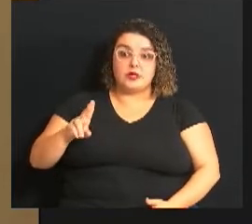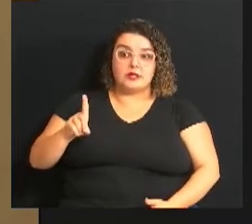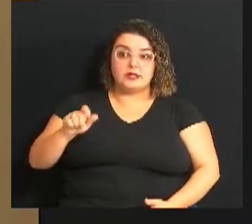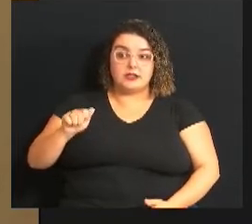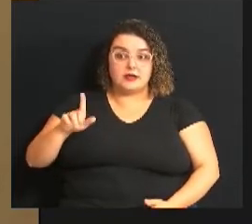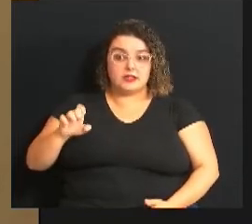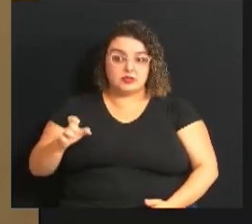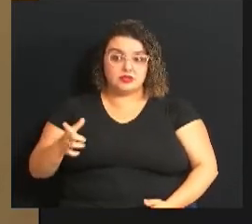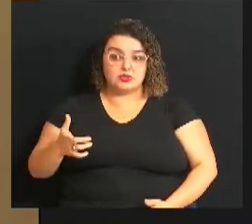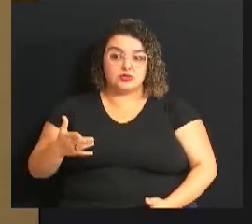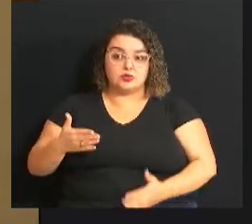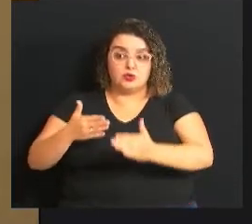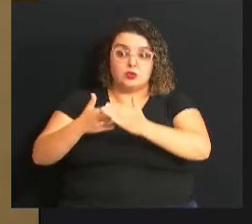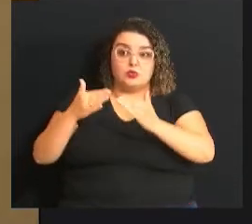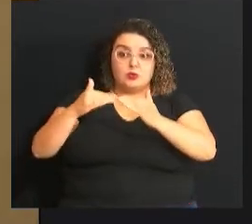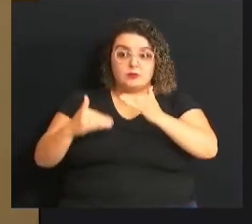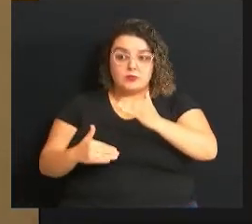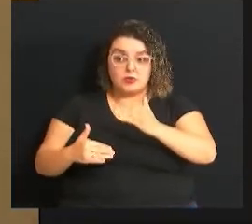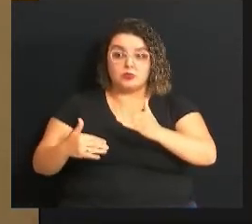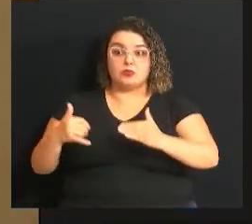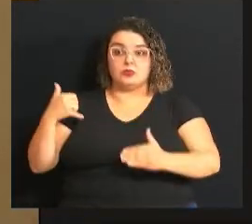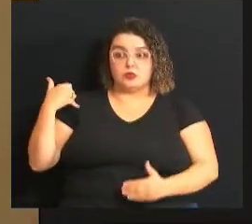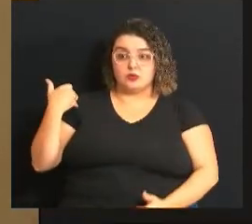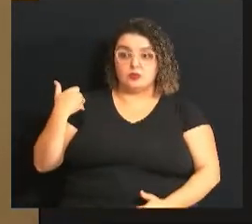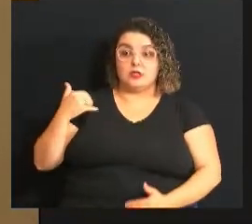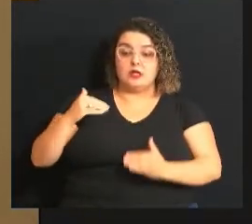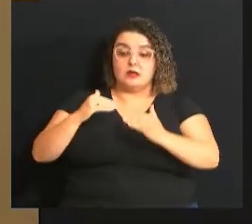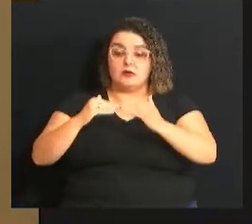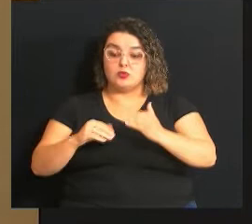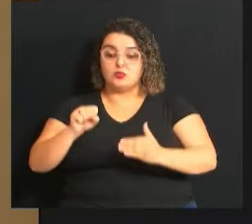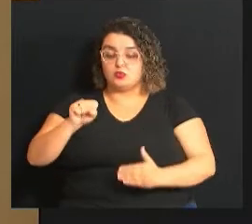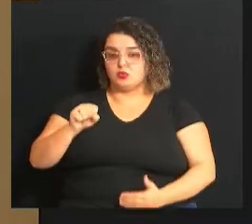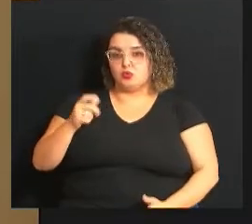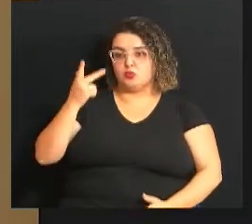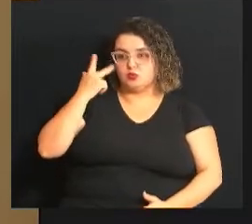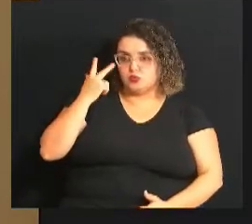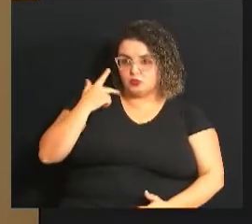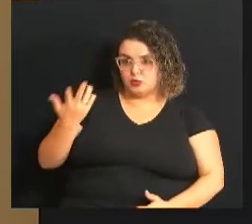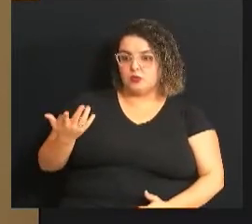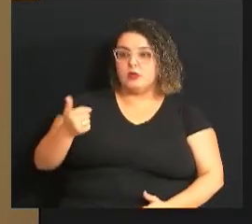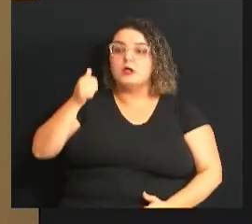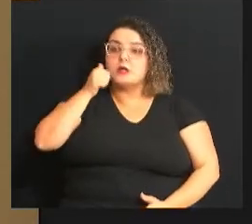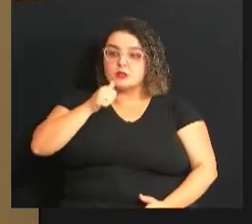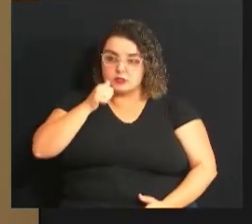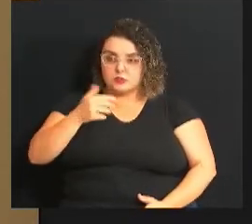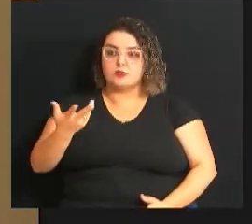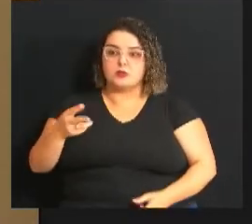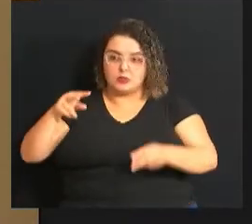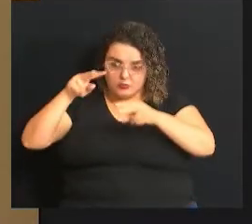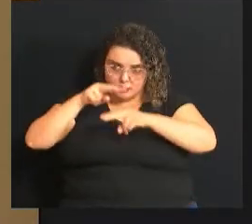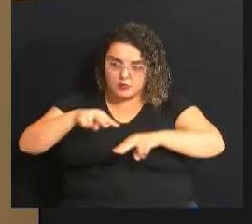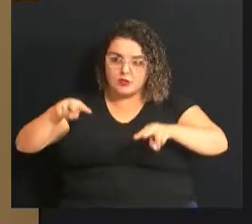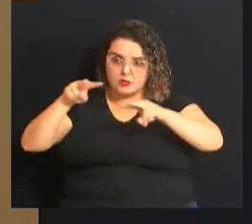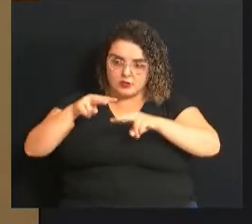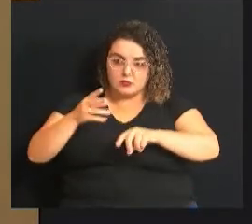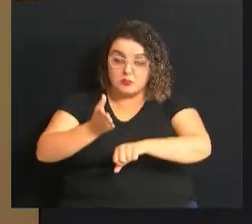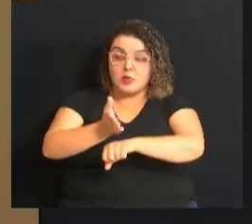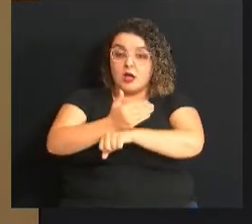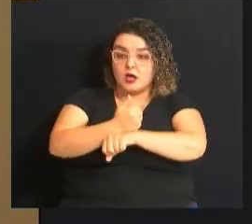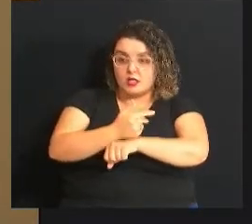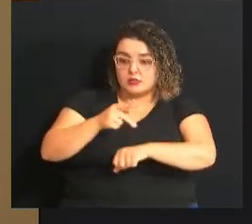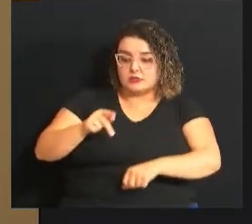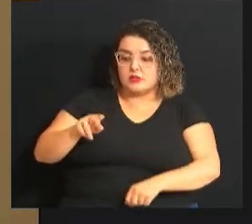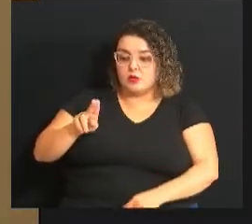limite inferior do normal, ao redor dos 8 anos. Então, isso realmente nas meninas é visto, né? Uma antecipação da